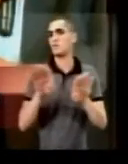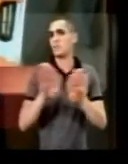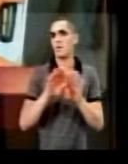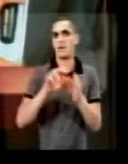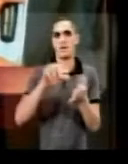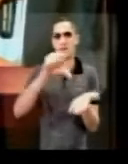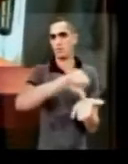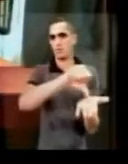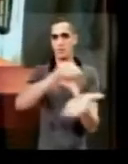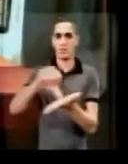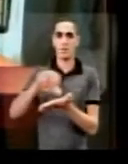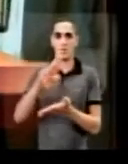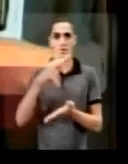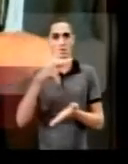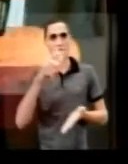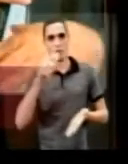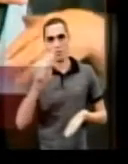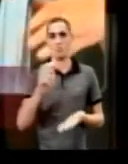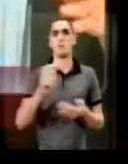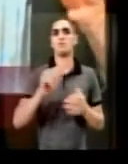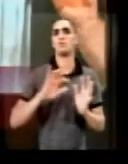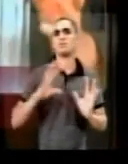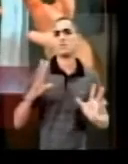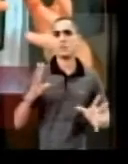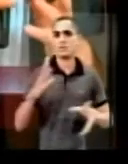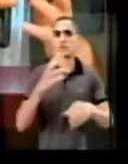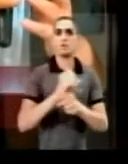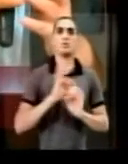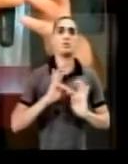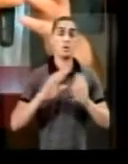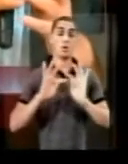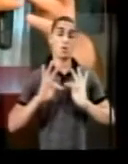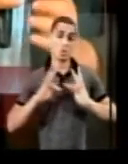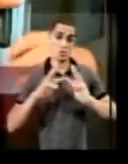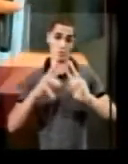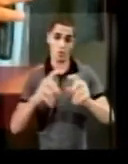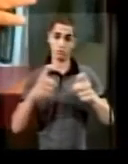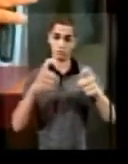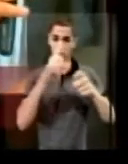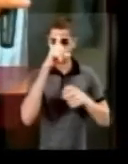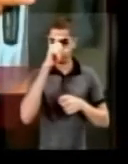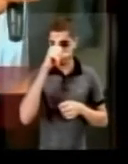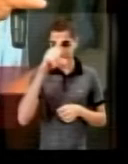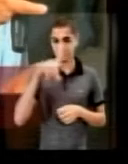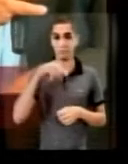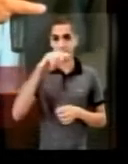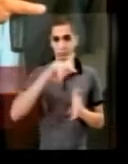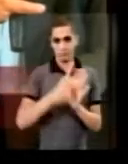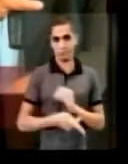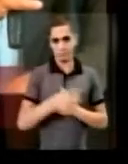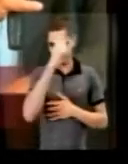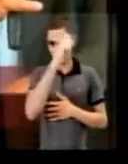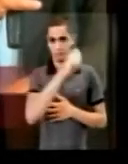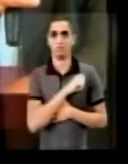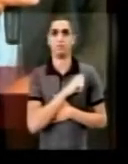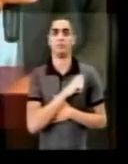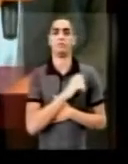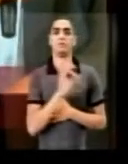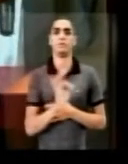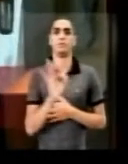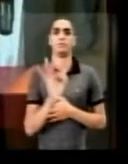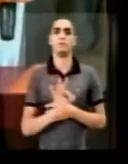UPAs, tá? Então, tudo que nós temos em São José do Rio Preto, esses índices são